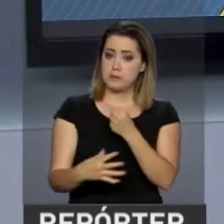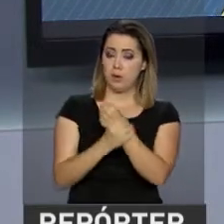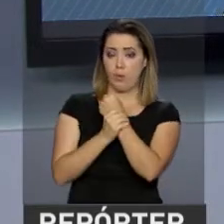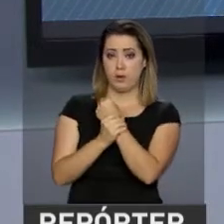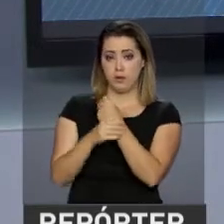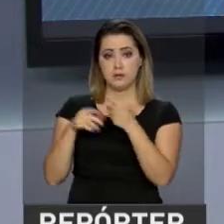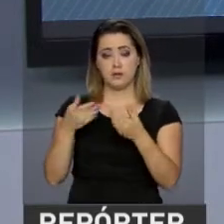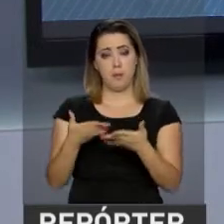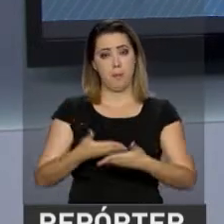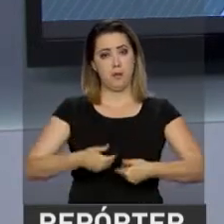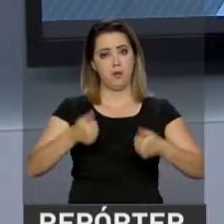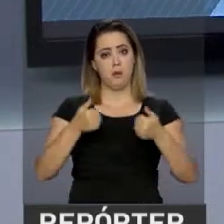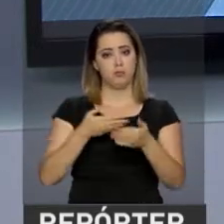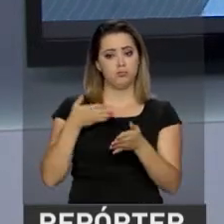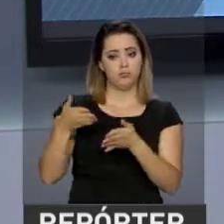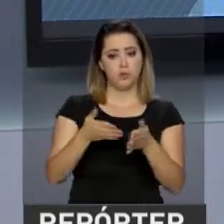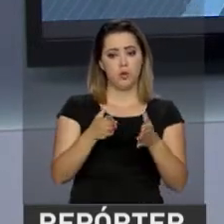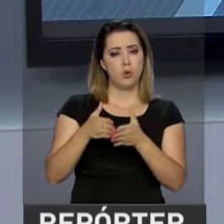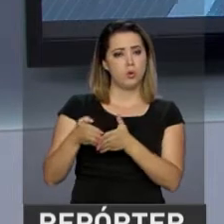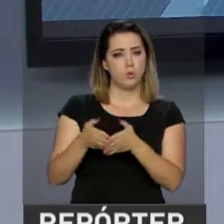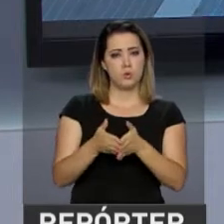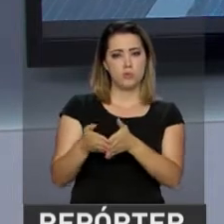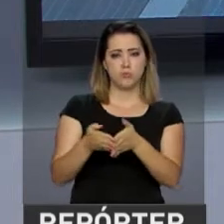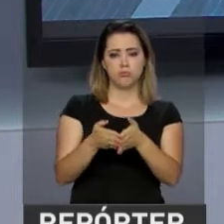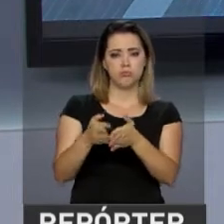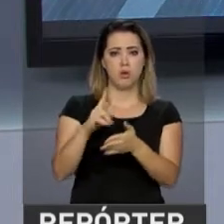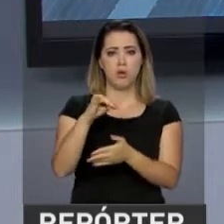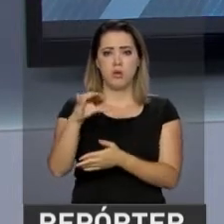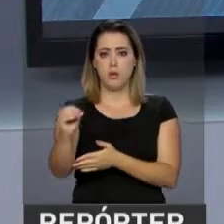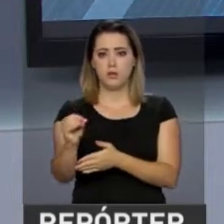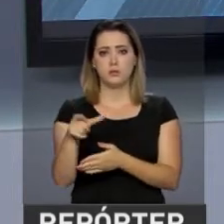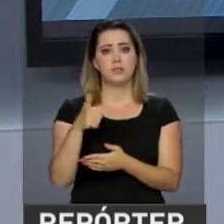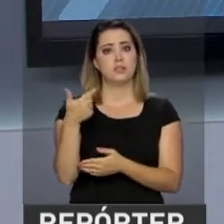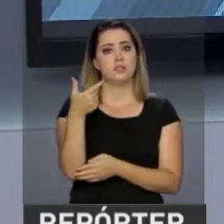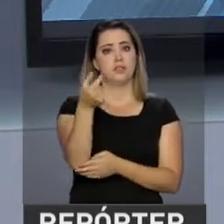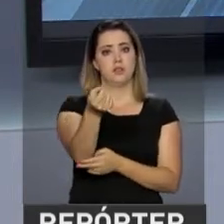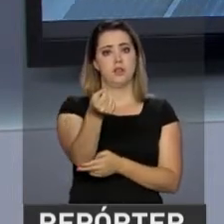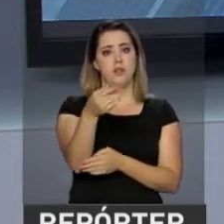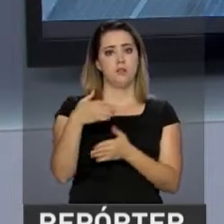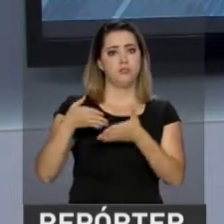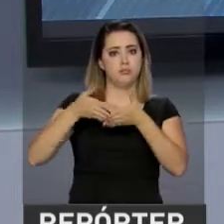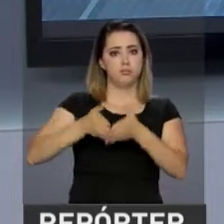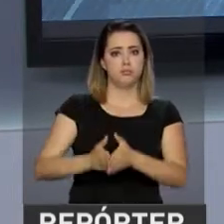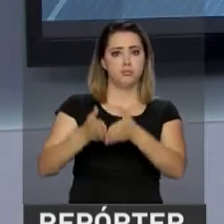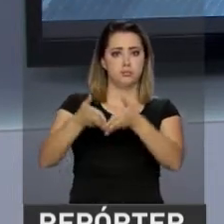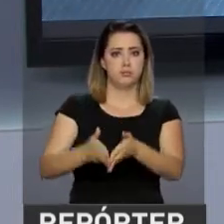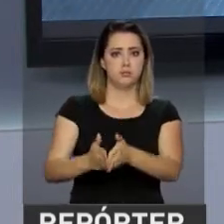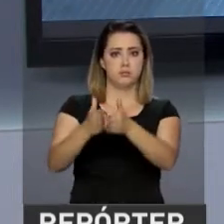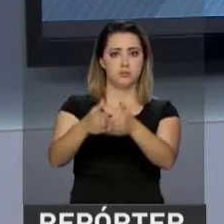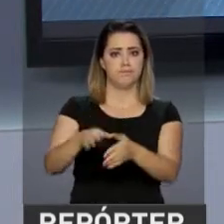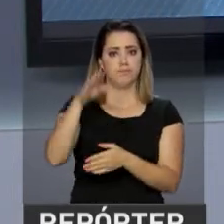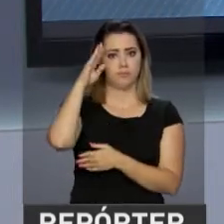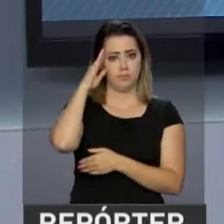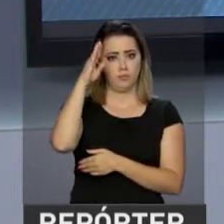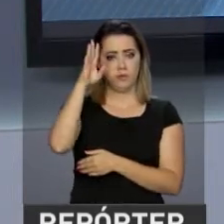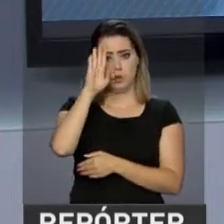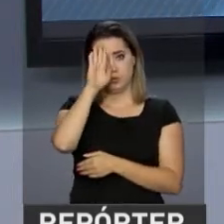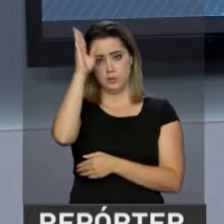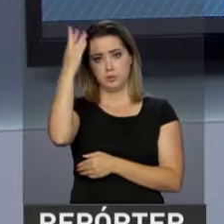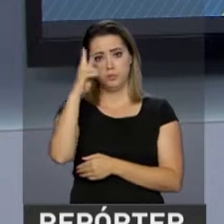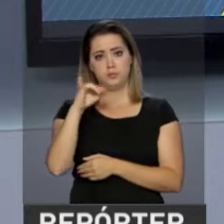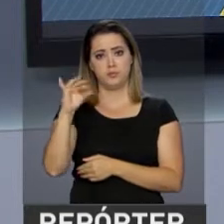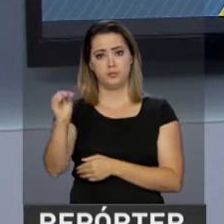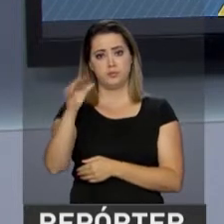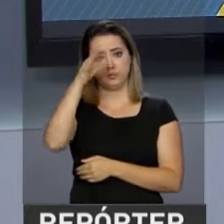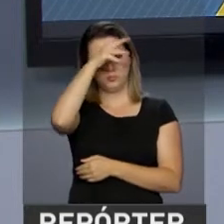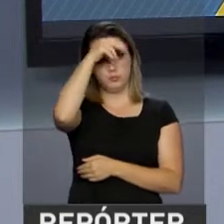do tráfego nos rios da região atualmente existem dez navios das forças armadas brasileiras nos principais rios do